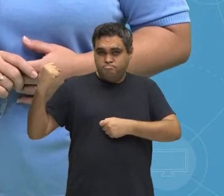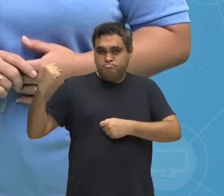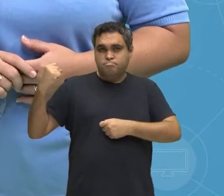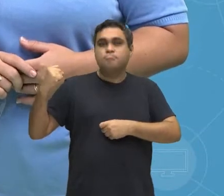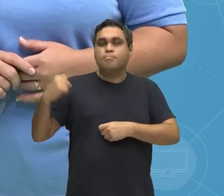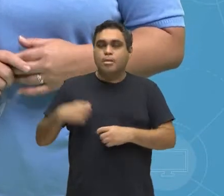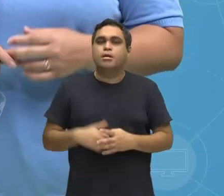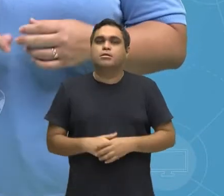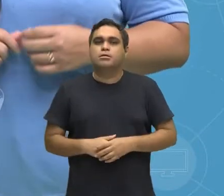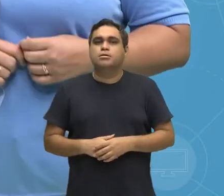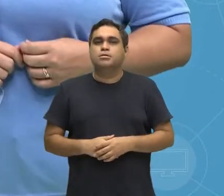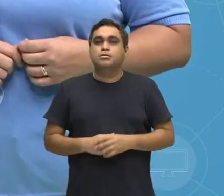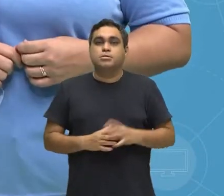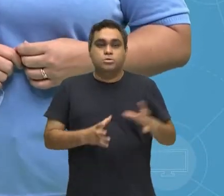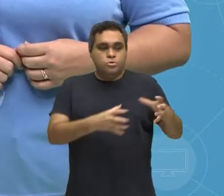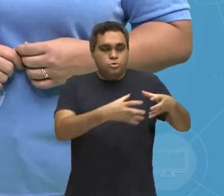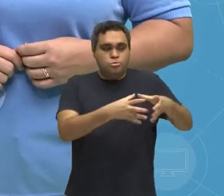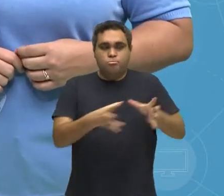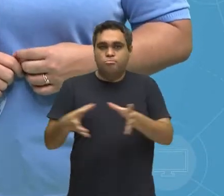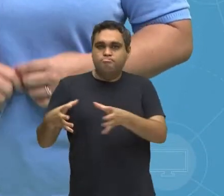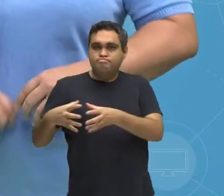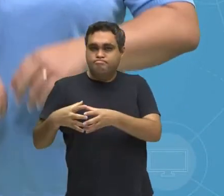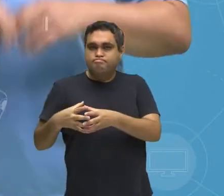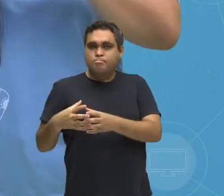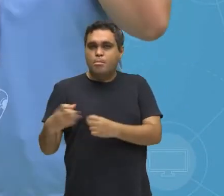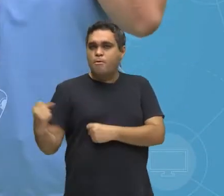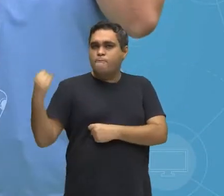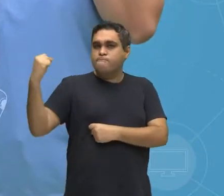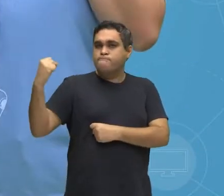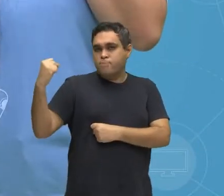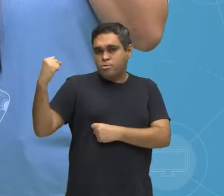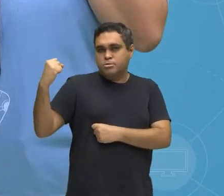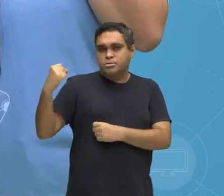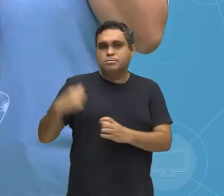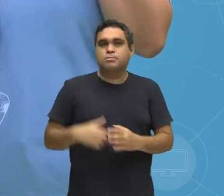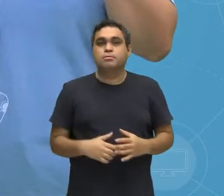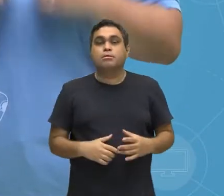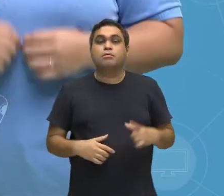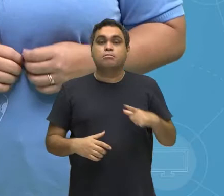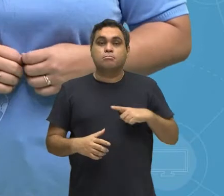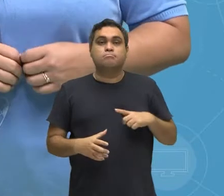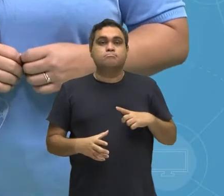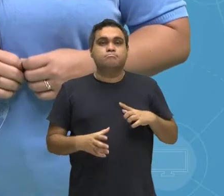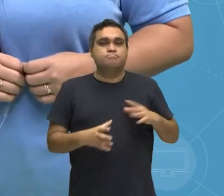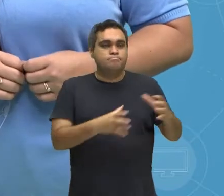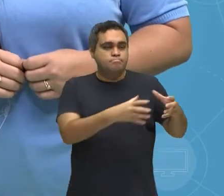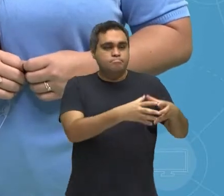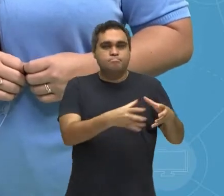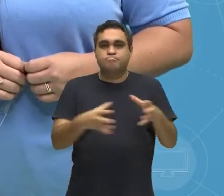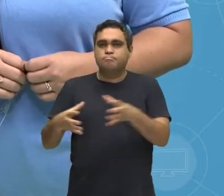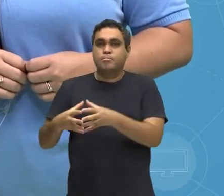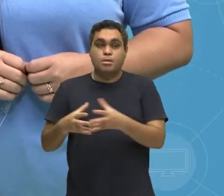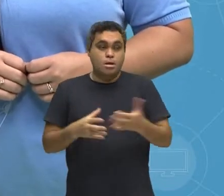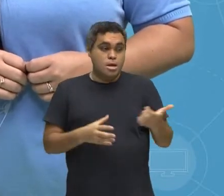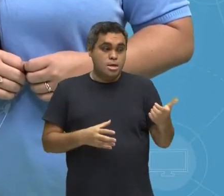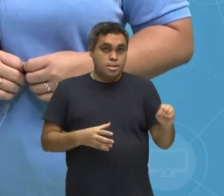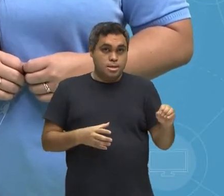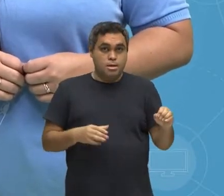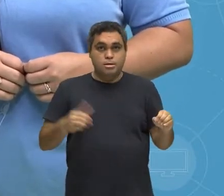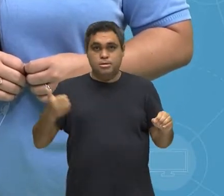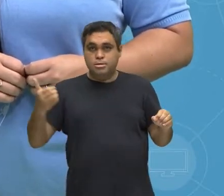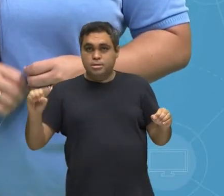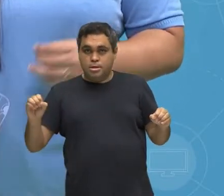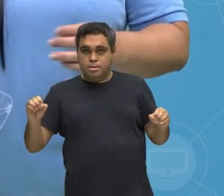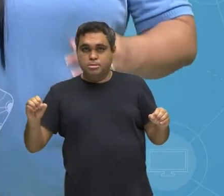medir a força física dos participantes. Tanto é que nós temos aí 2 times que são compostos por 10 atletas e